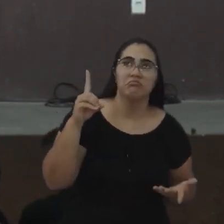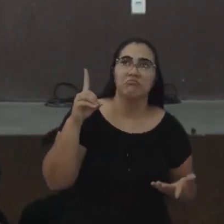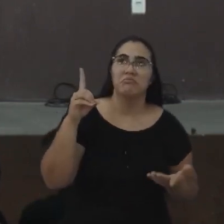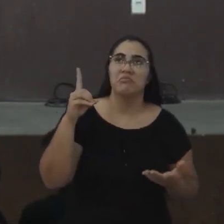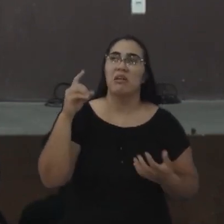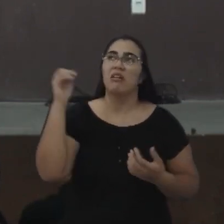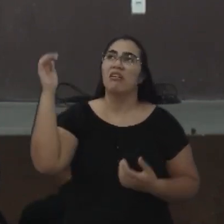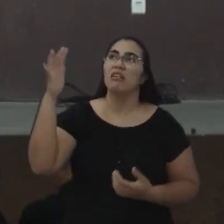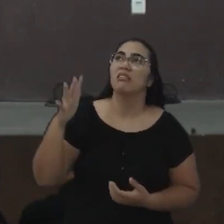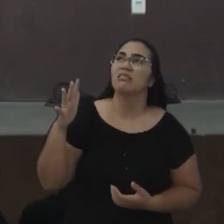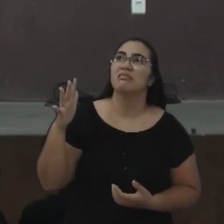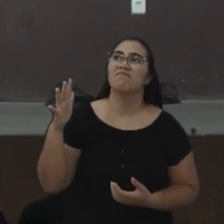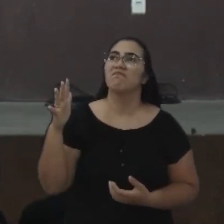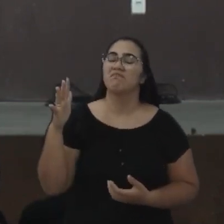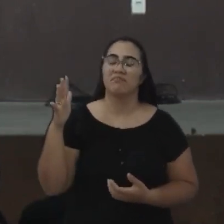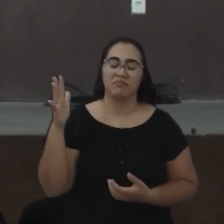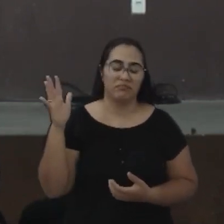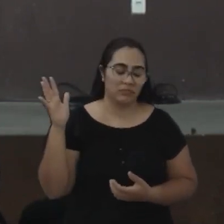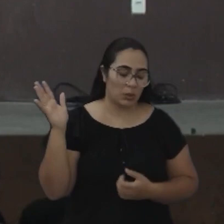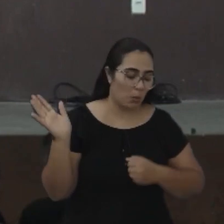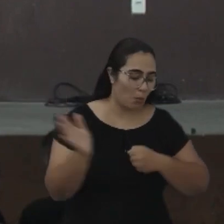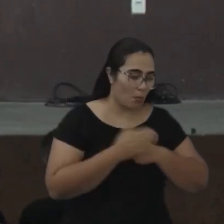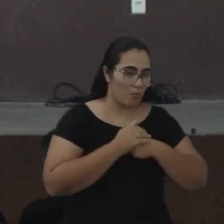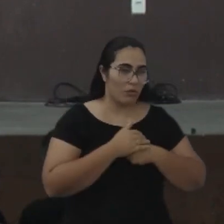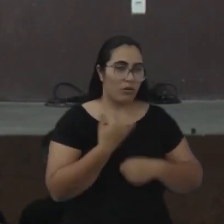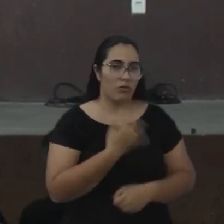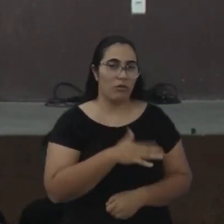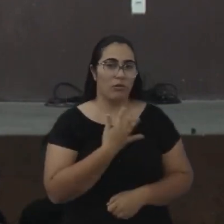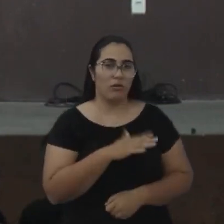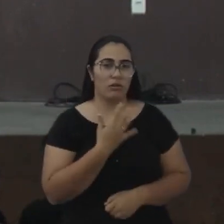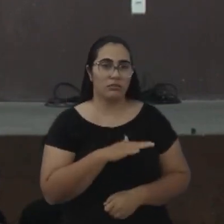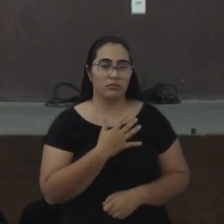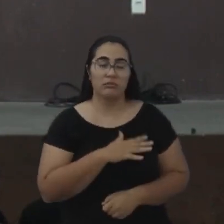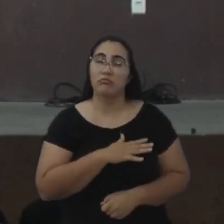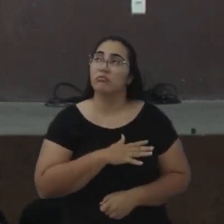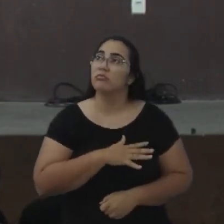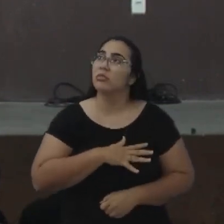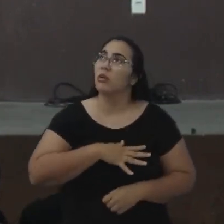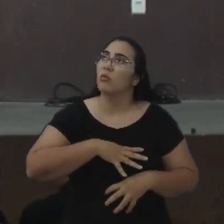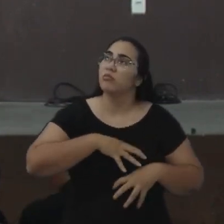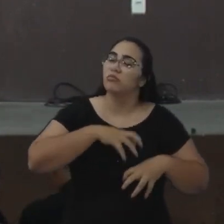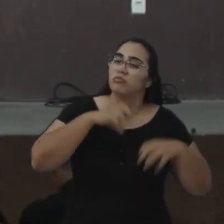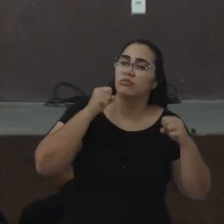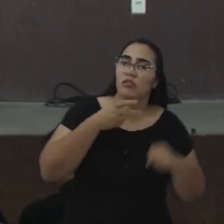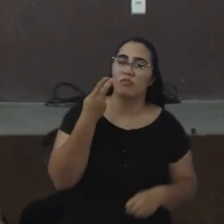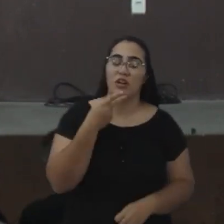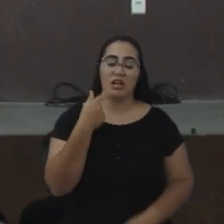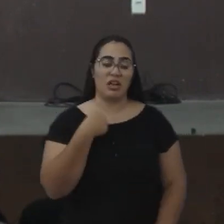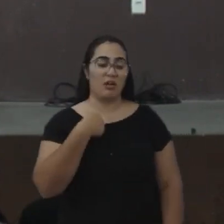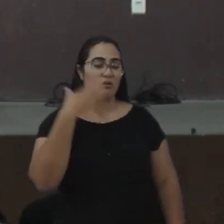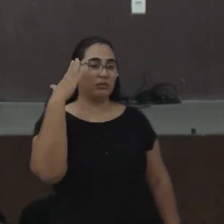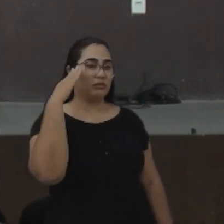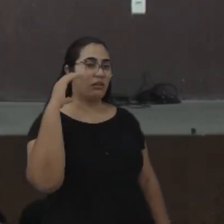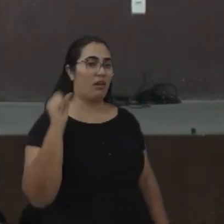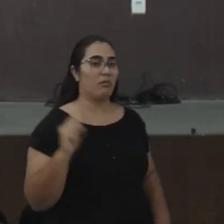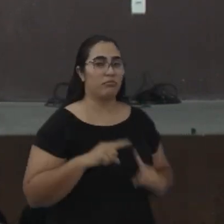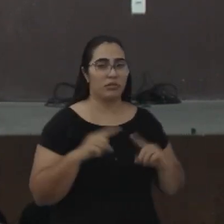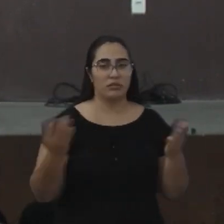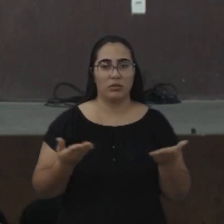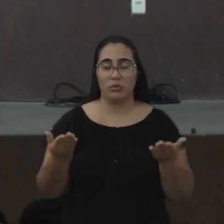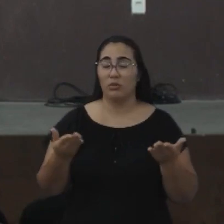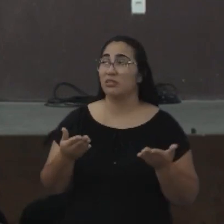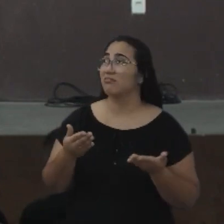nulos em seus próprios raciocínios e o coração insensato deles se obscureceu. Dizendo que eram sábios, se tornaram